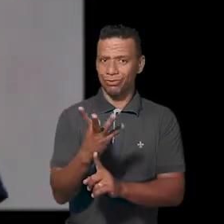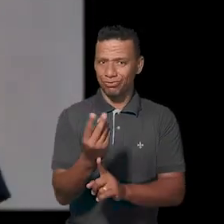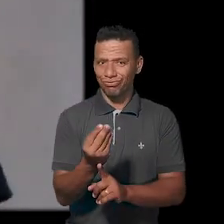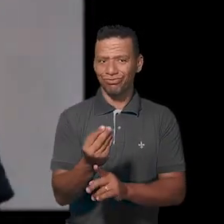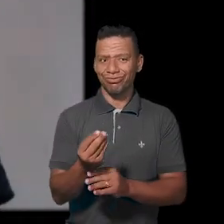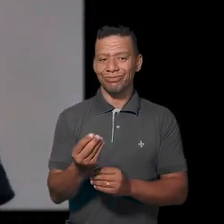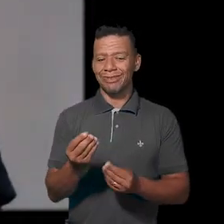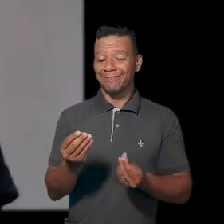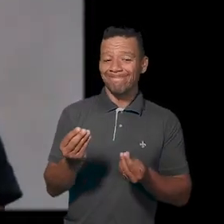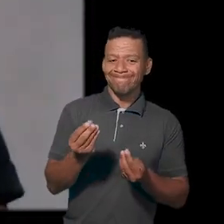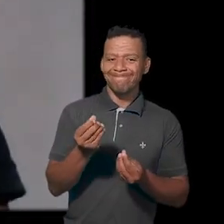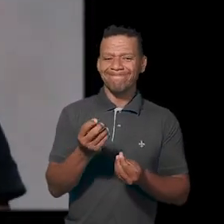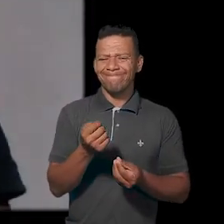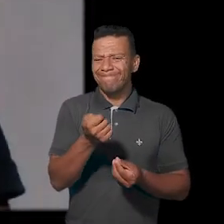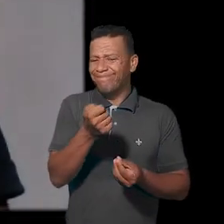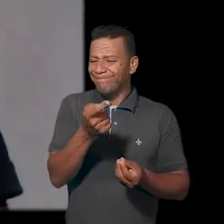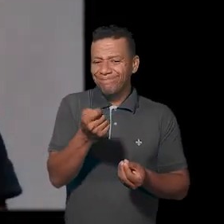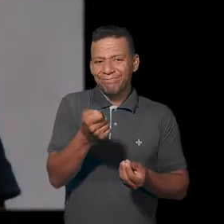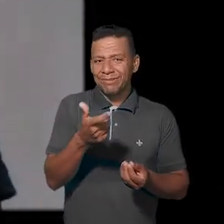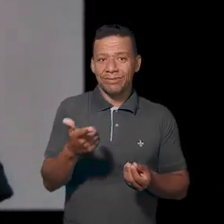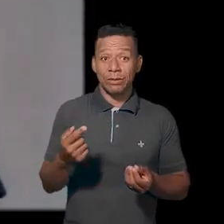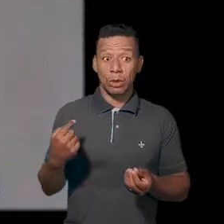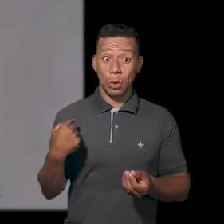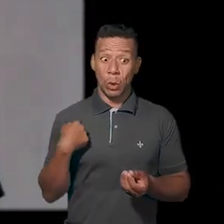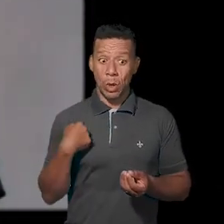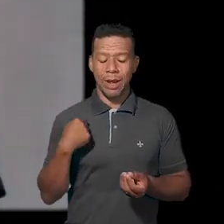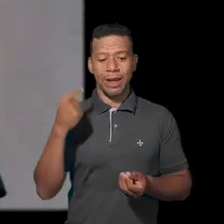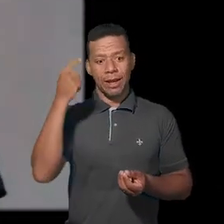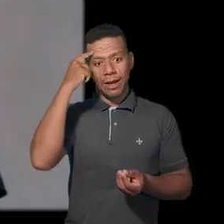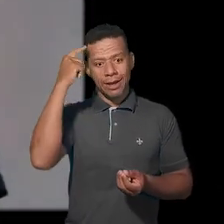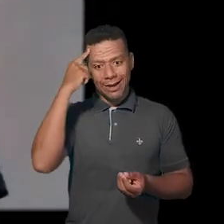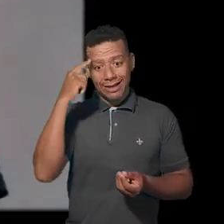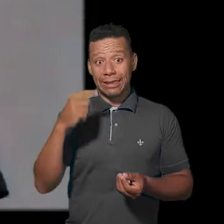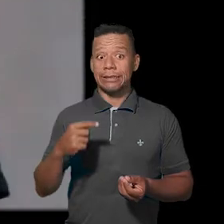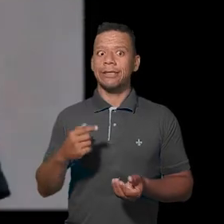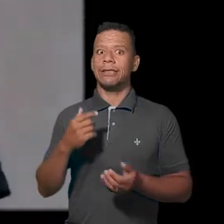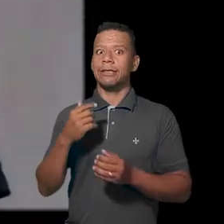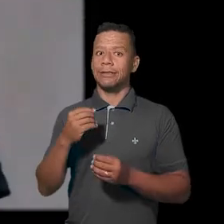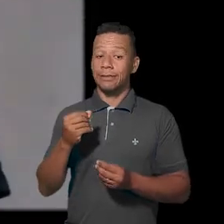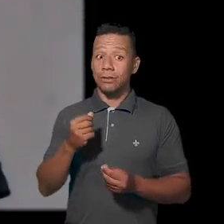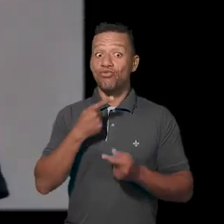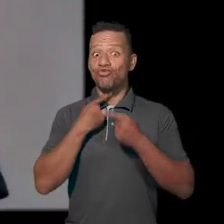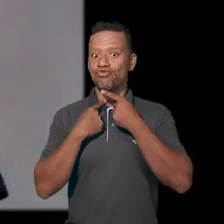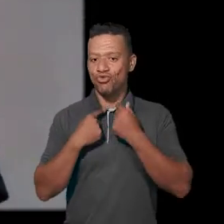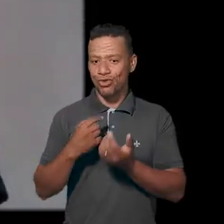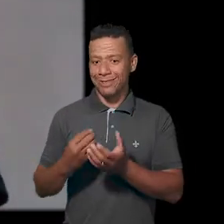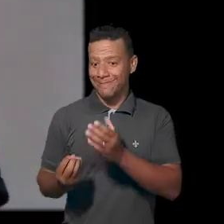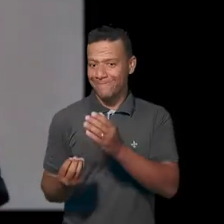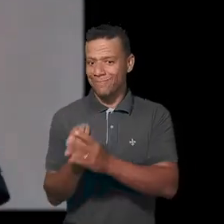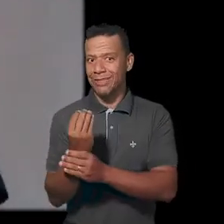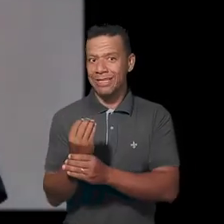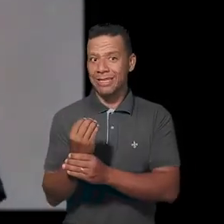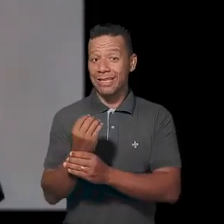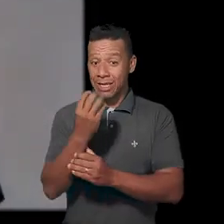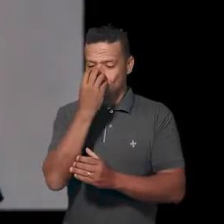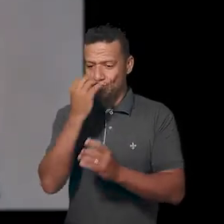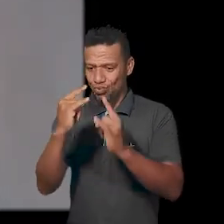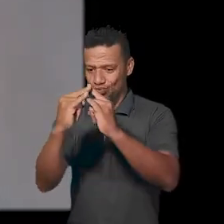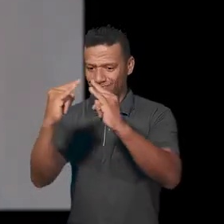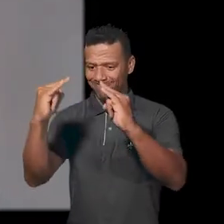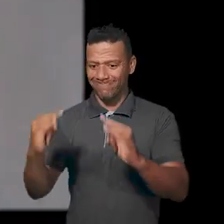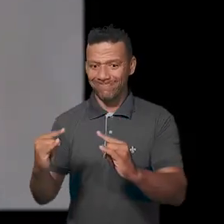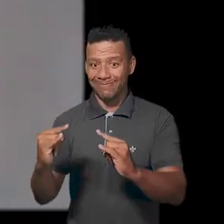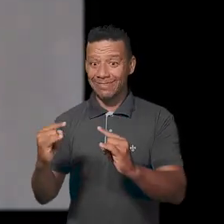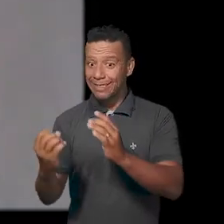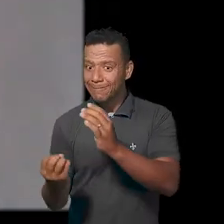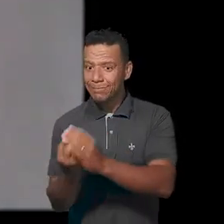estava cogitando uma possibilidade de ter uma escola nacional, ou escola municipal de circo, aos níveis, assim,